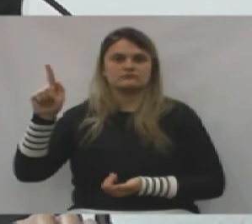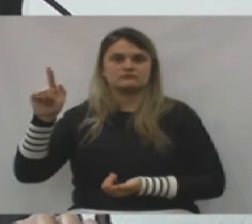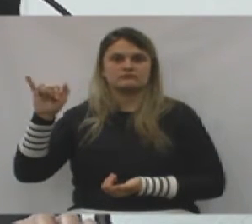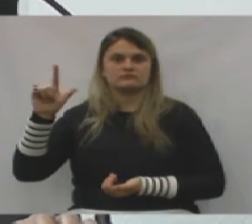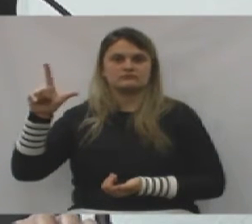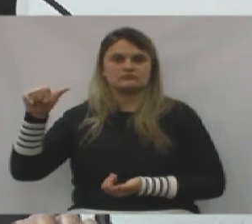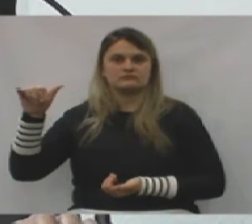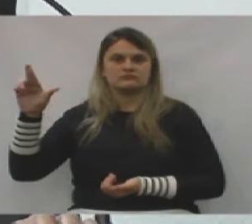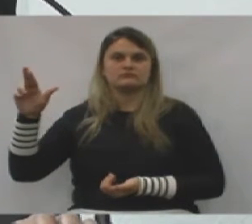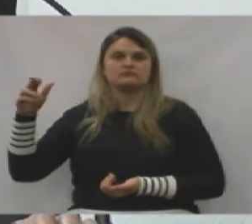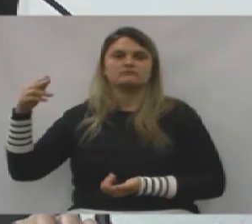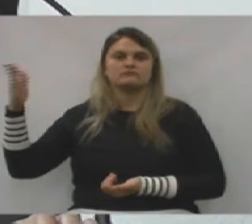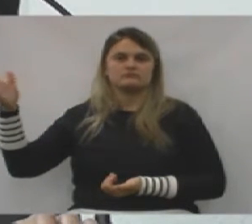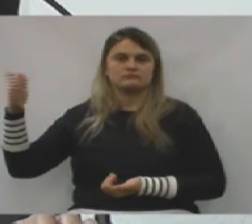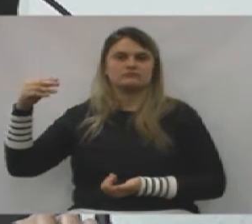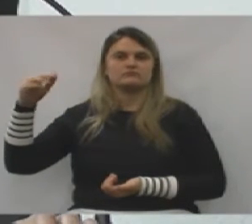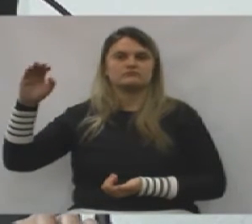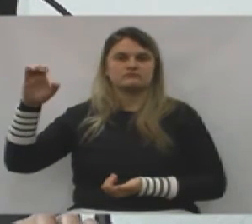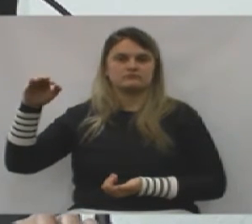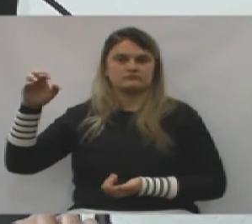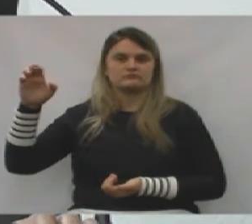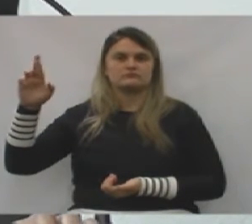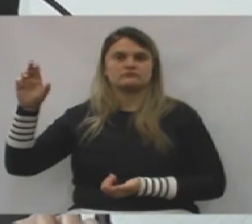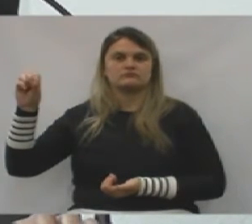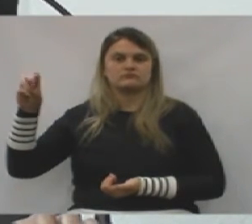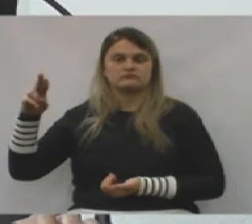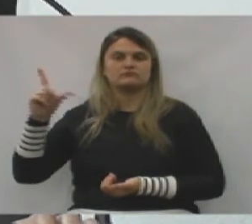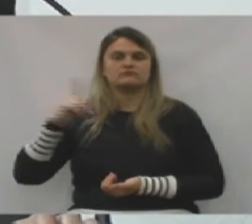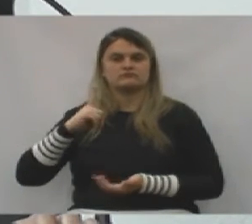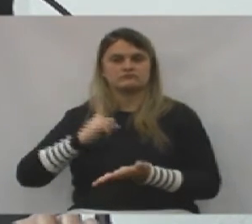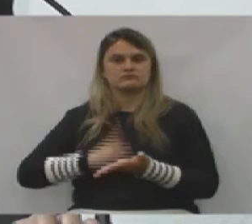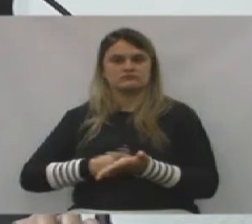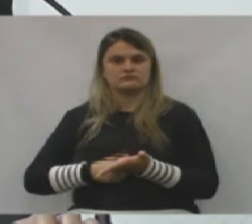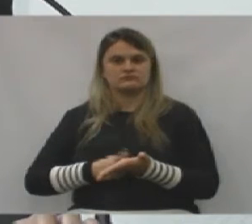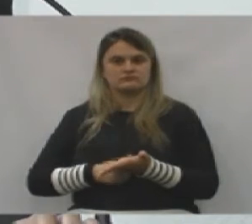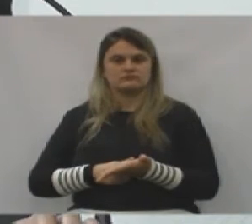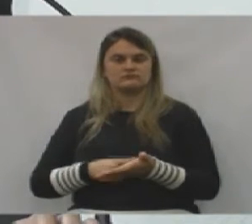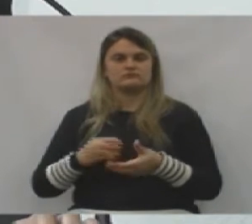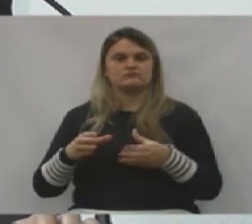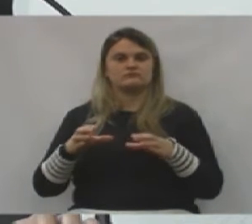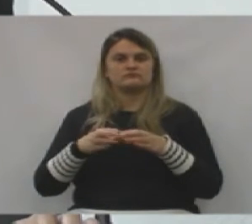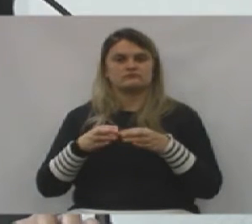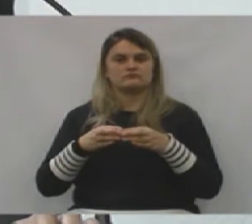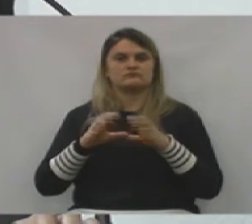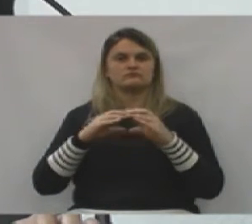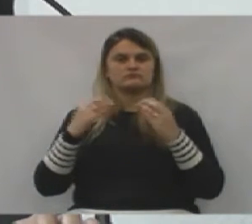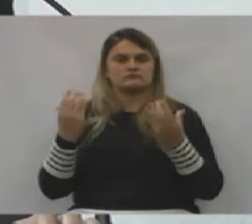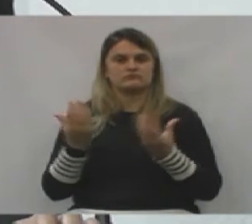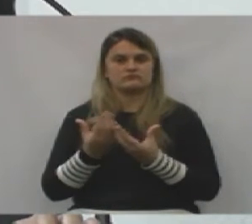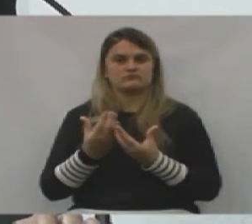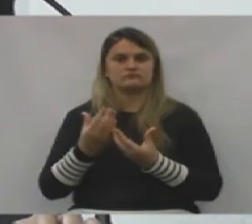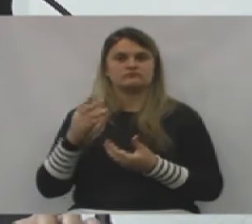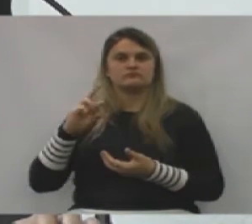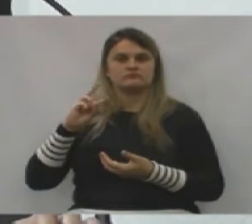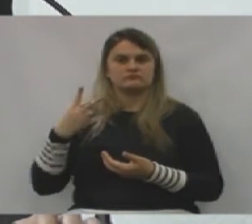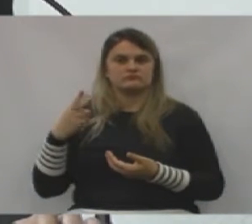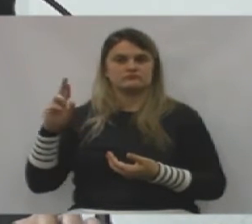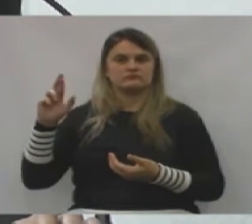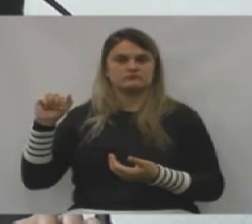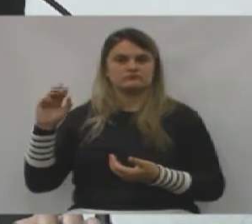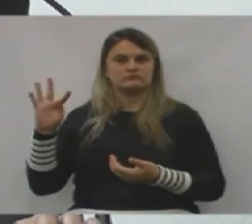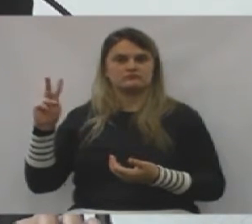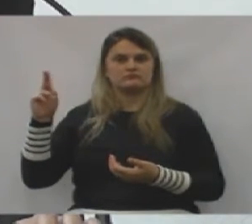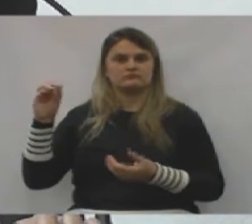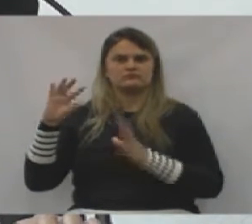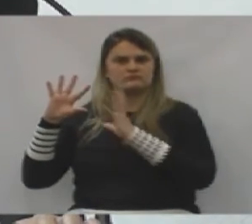Emerson, isso é compromisso. Isso é compromisso com a comunidade. Rático.